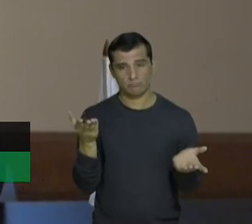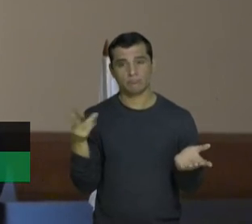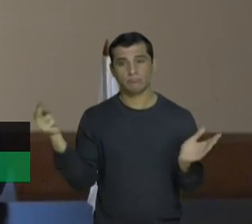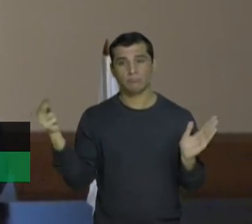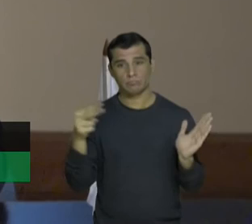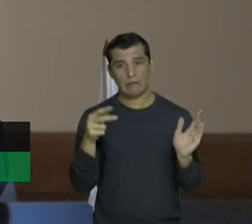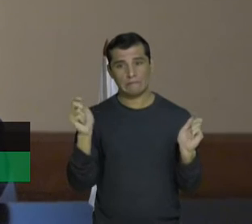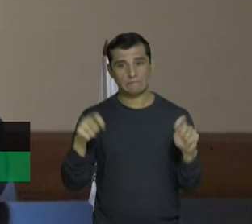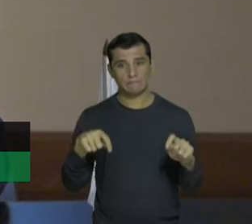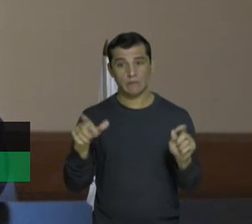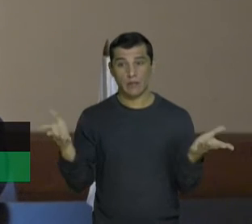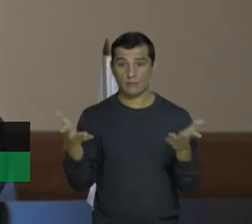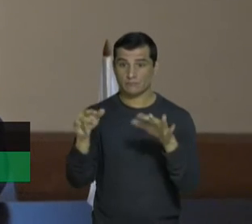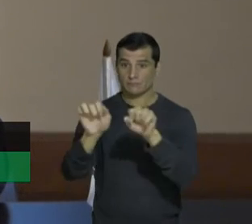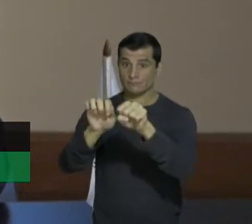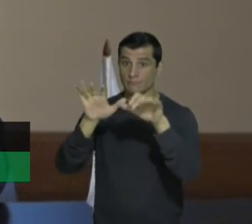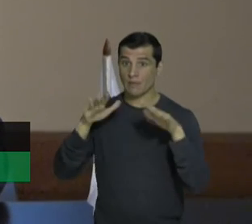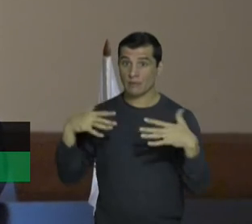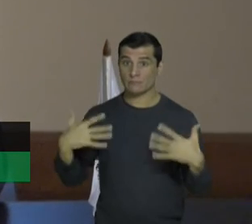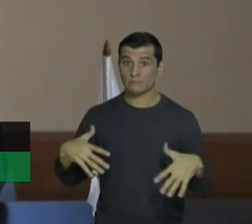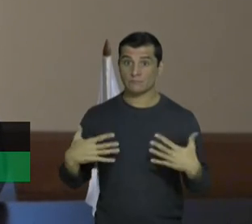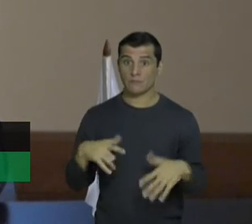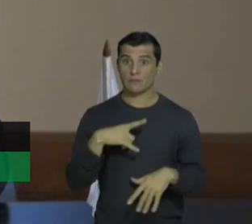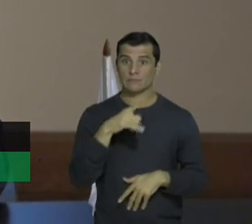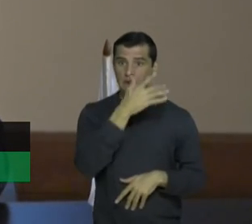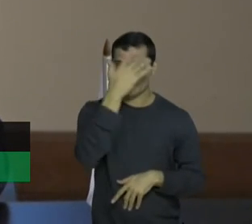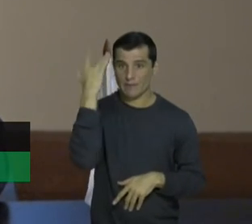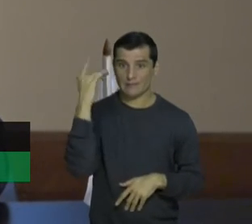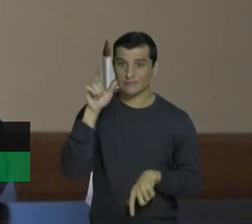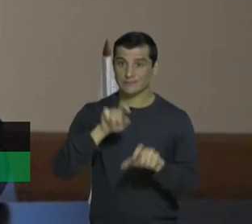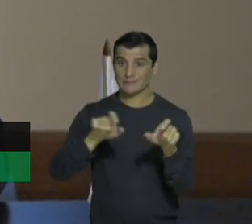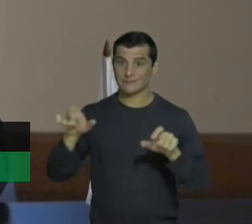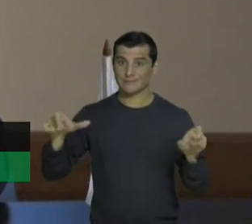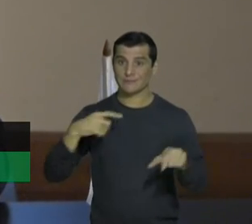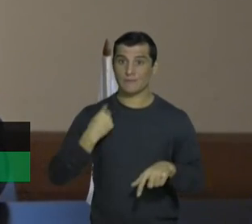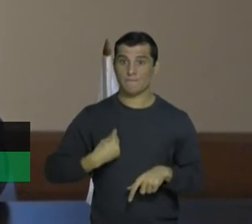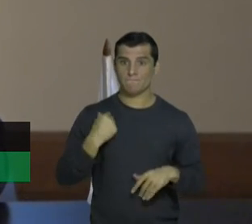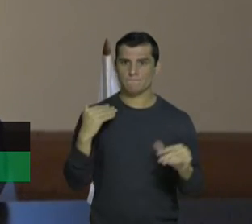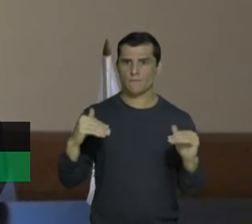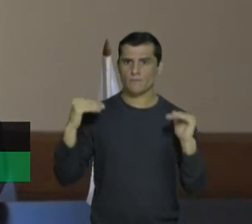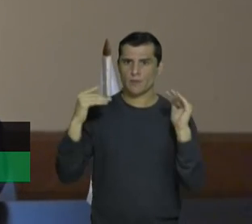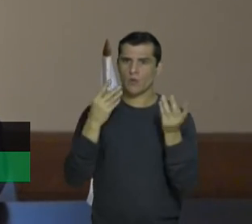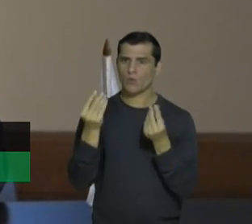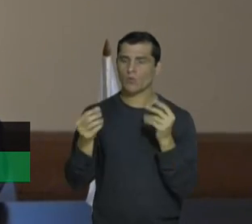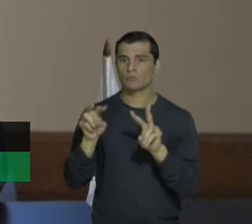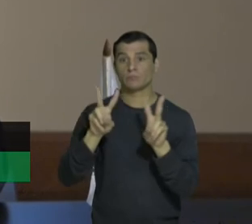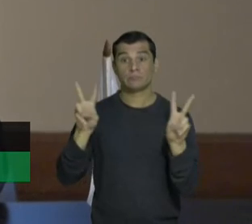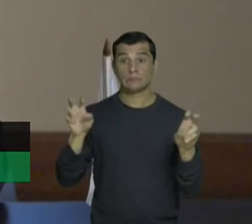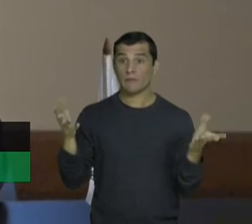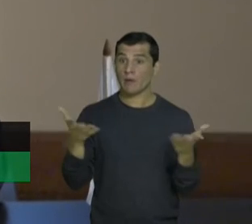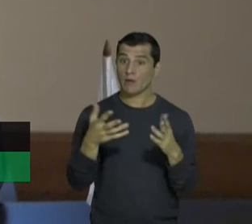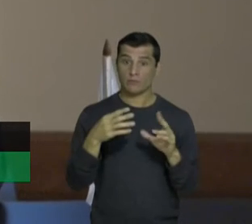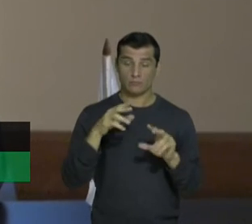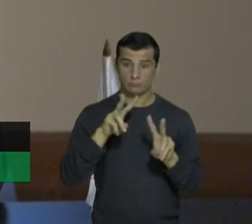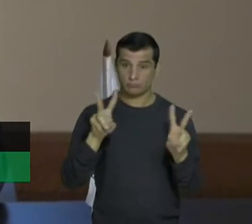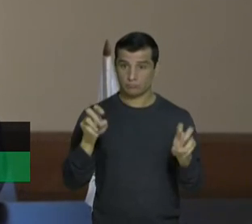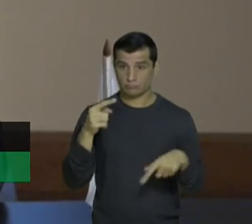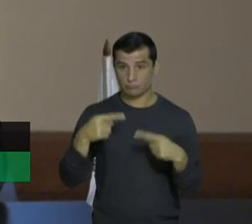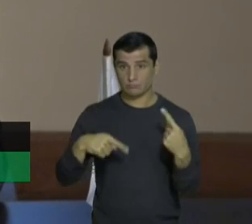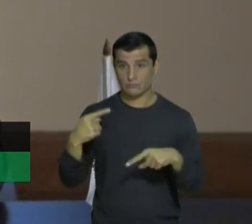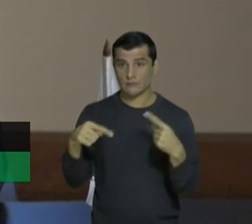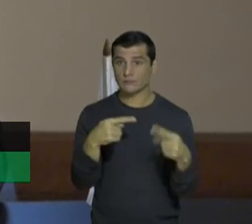plenário digamos assim que é bastante seleto né a gente sal que o tema que a gente está abordando não é um tema